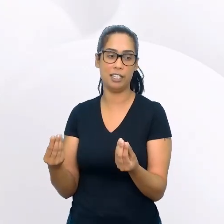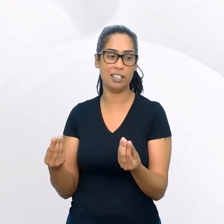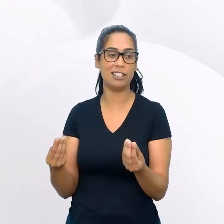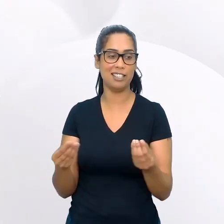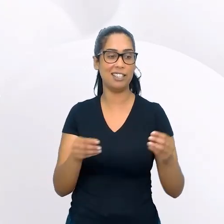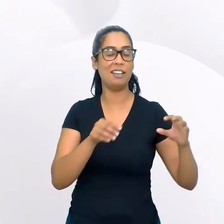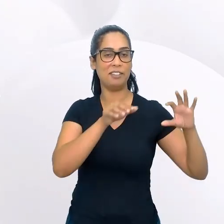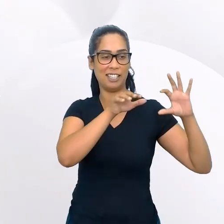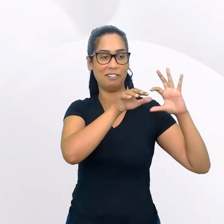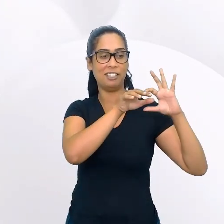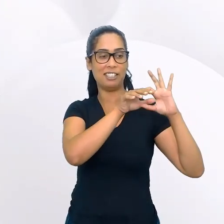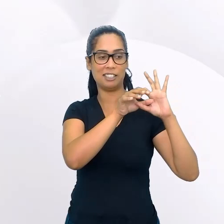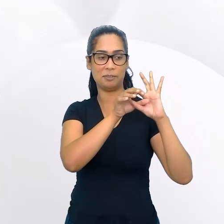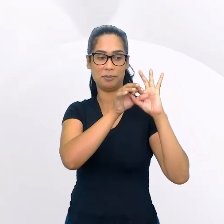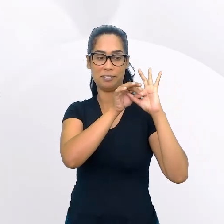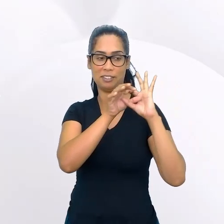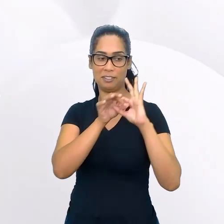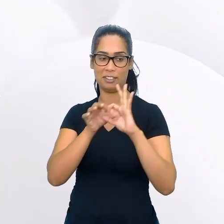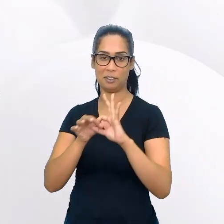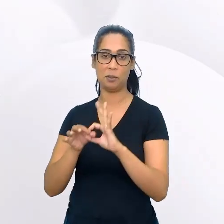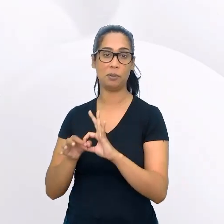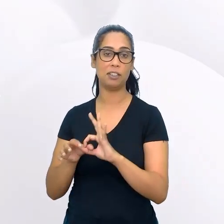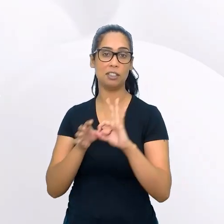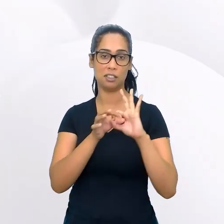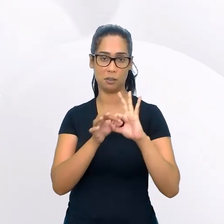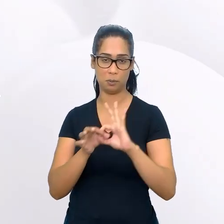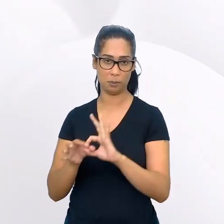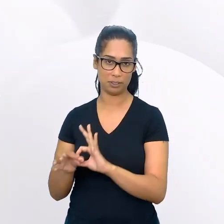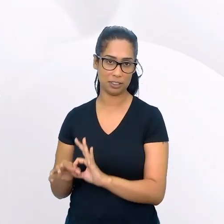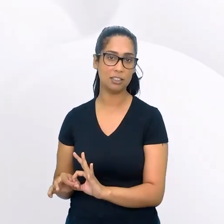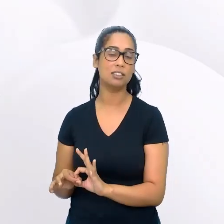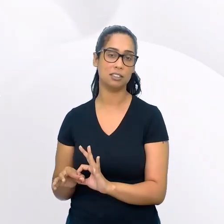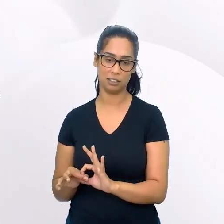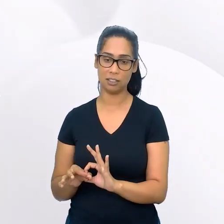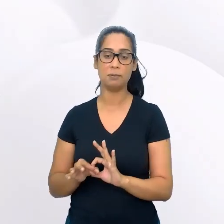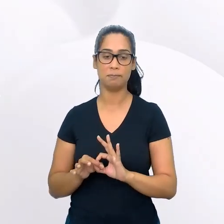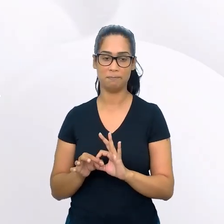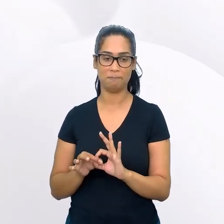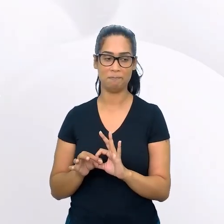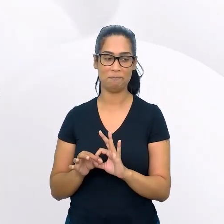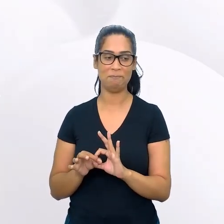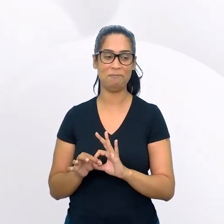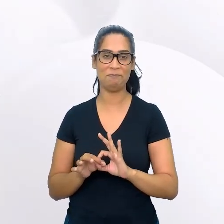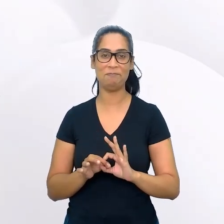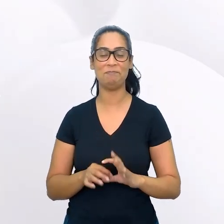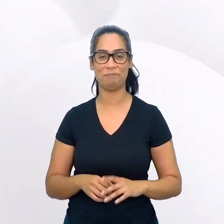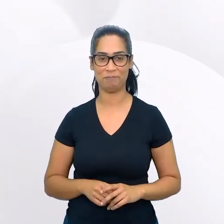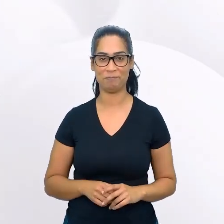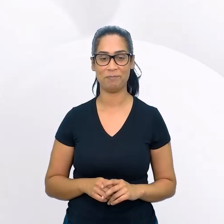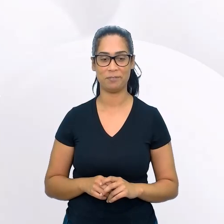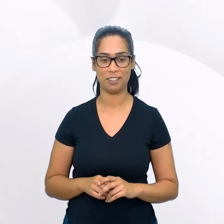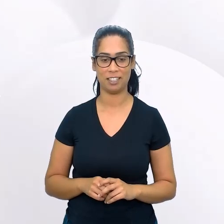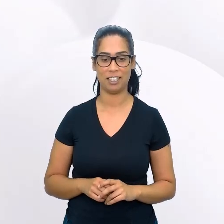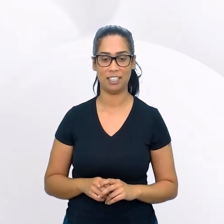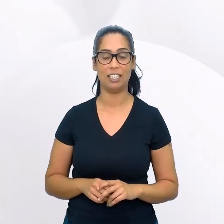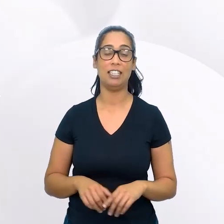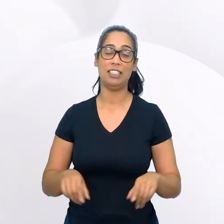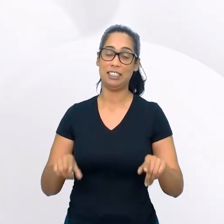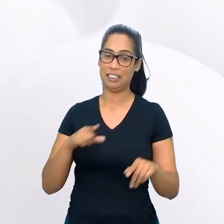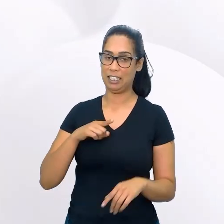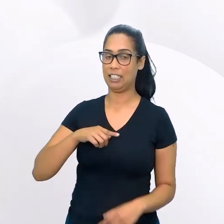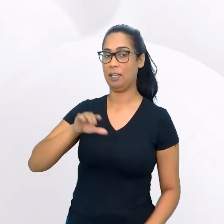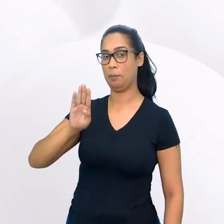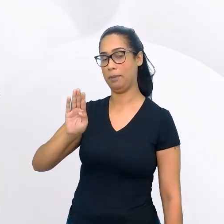bom nós temos aqui as nossas referências que foram utilizadas hoje né a BNC